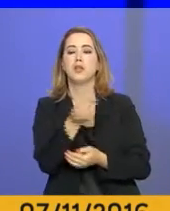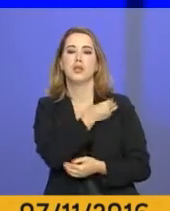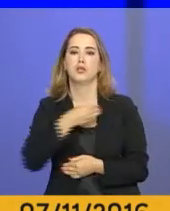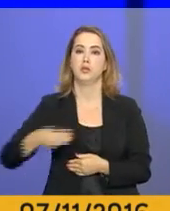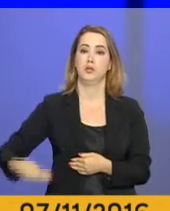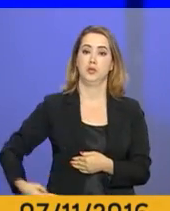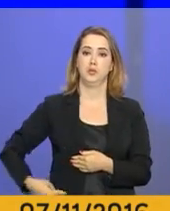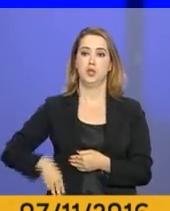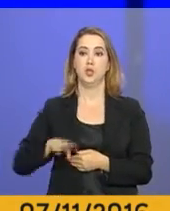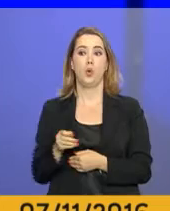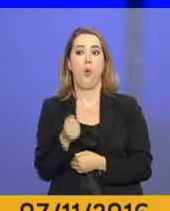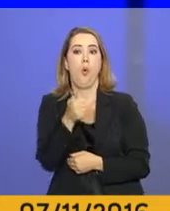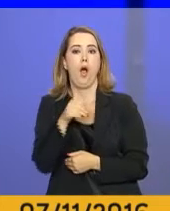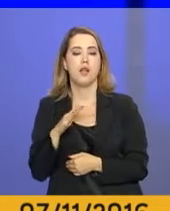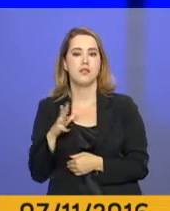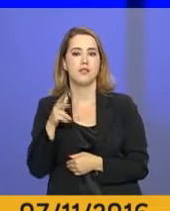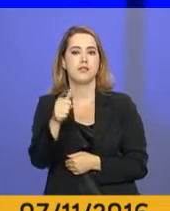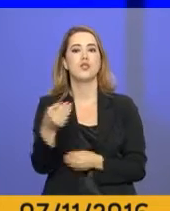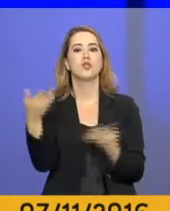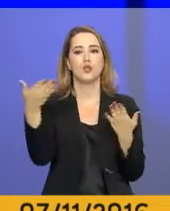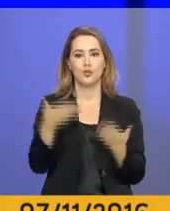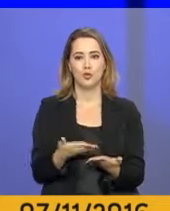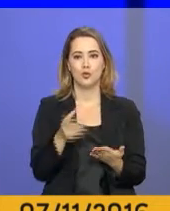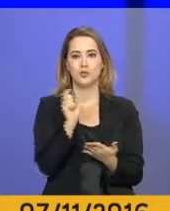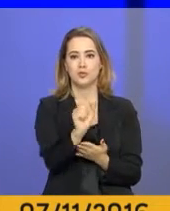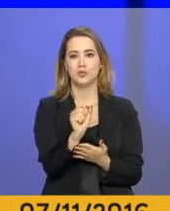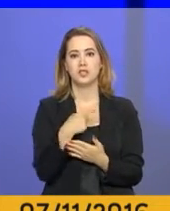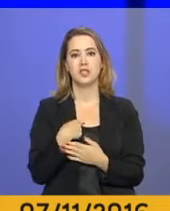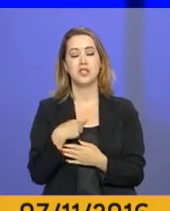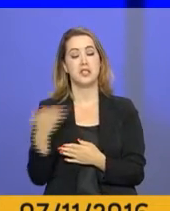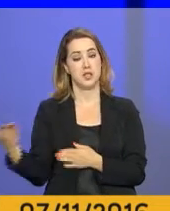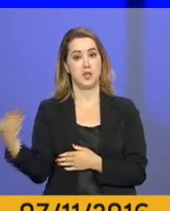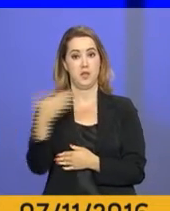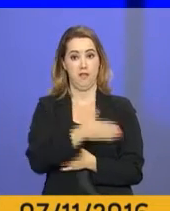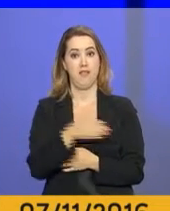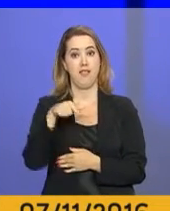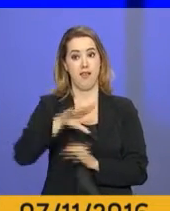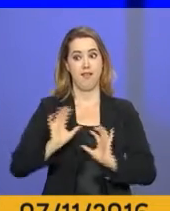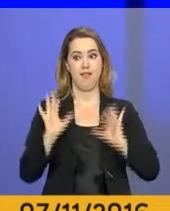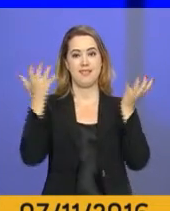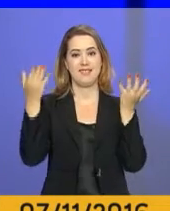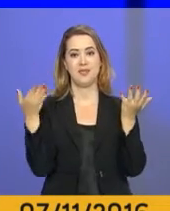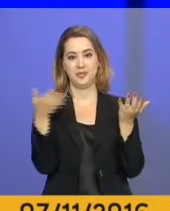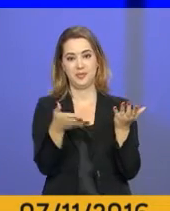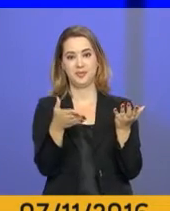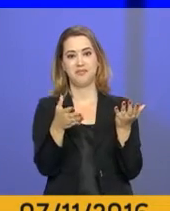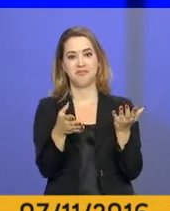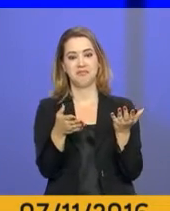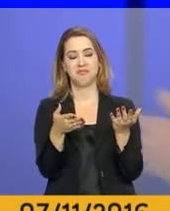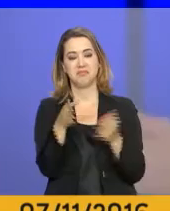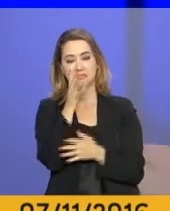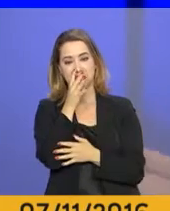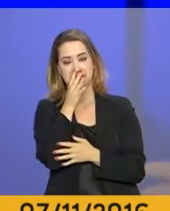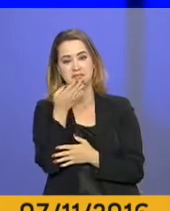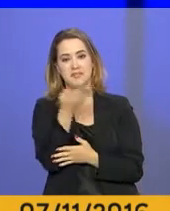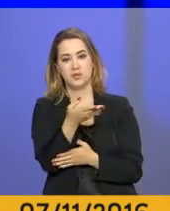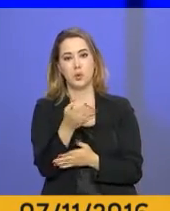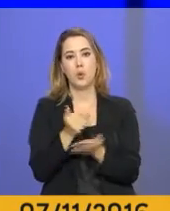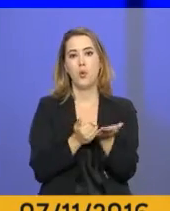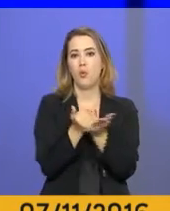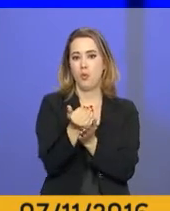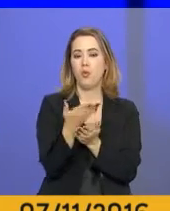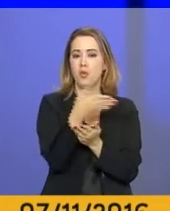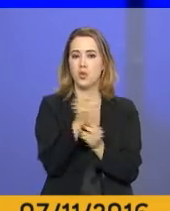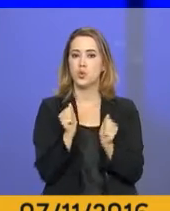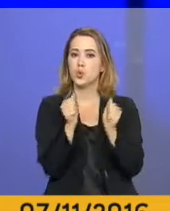a grande maioria eles vieram na verdade para o espetáculo mais velho assistir ao espetáculo como vê a marcela